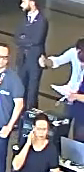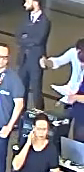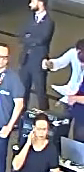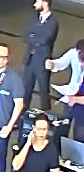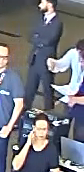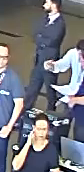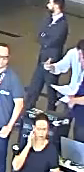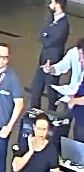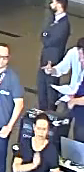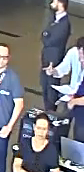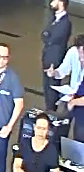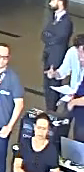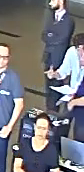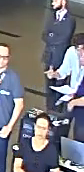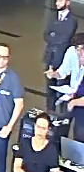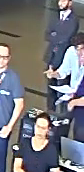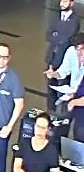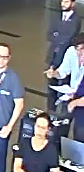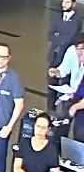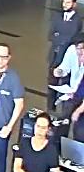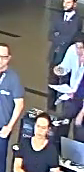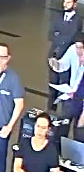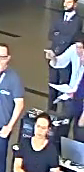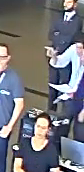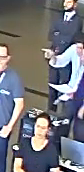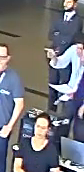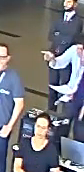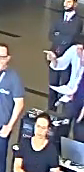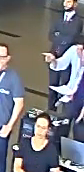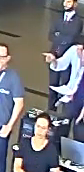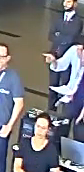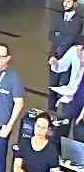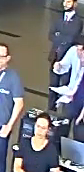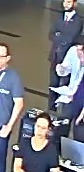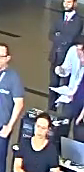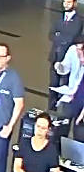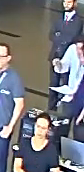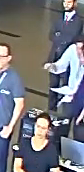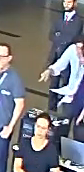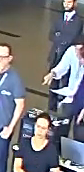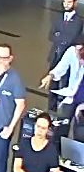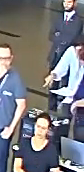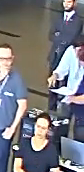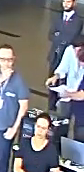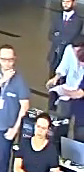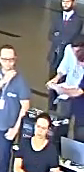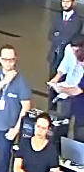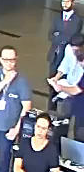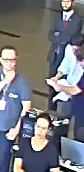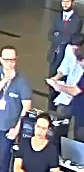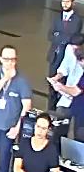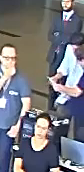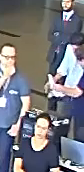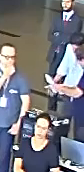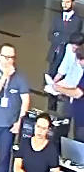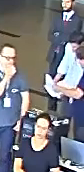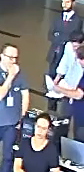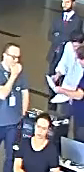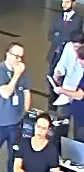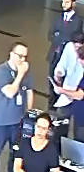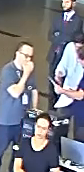apesar desse avanço em termos de leis sabemos que um dos problemas hoje é a questão da acessibilidade não basta existir em leis que